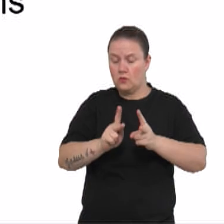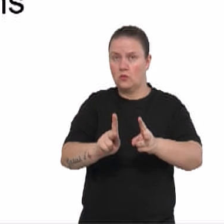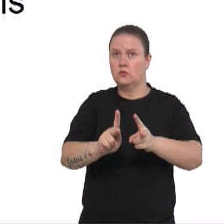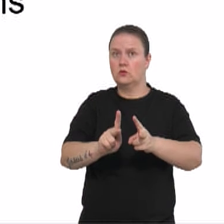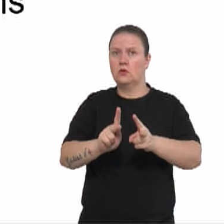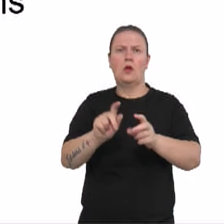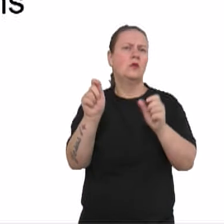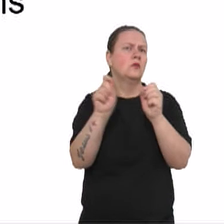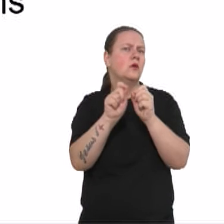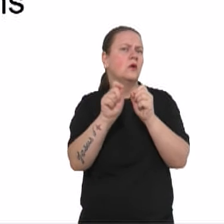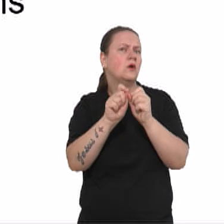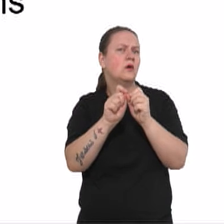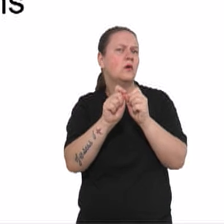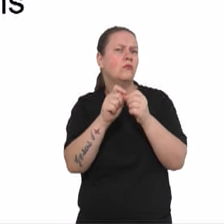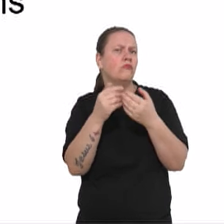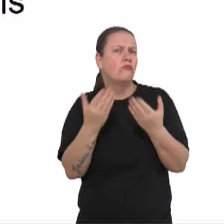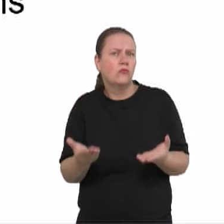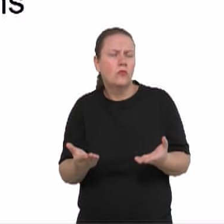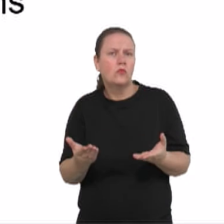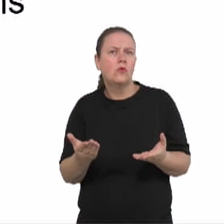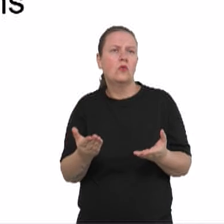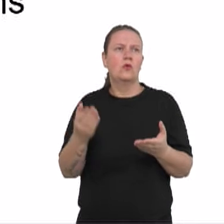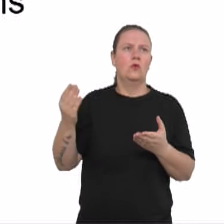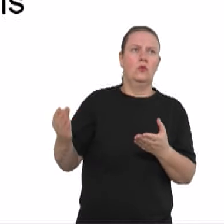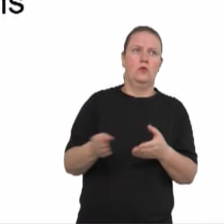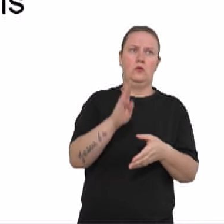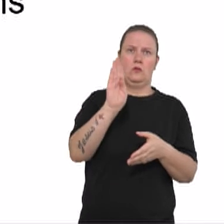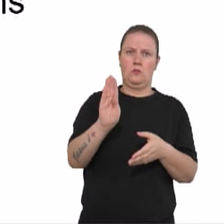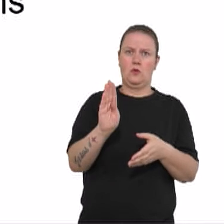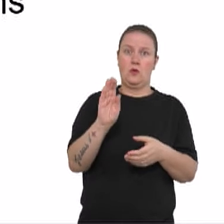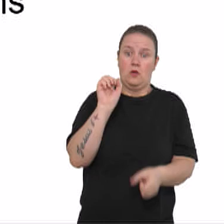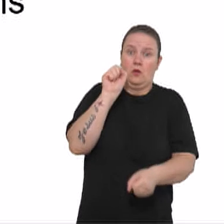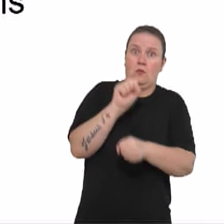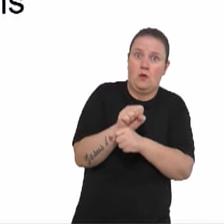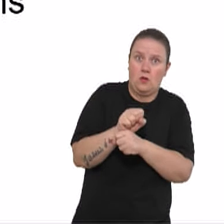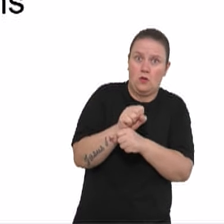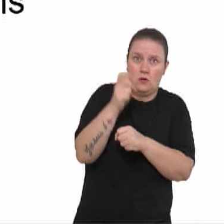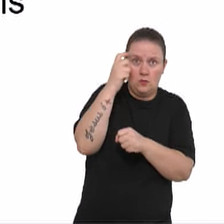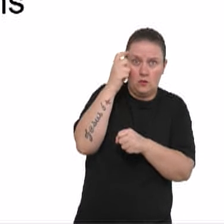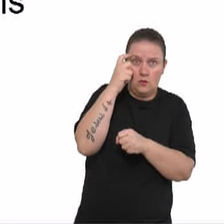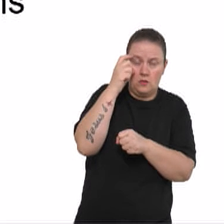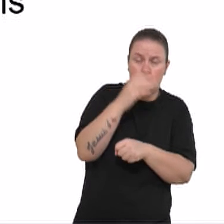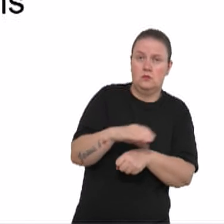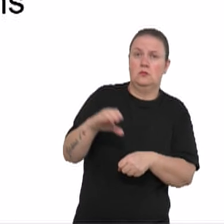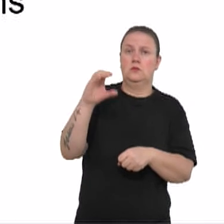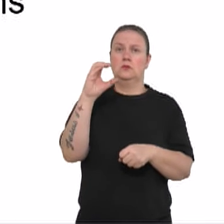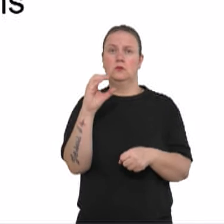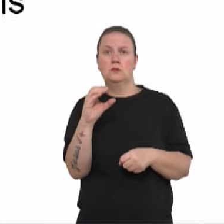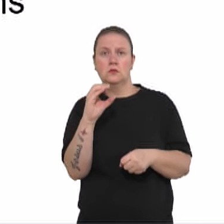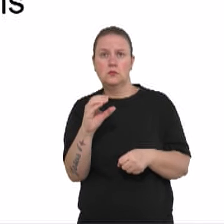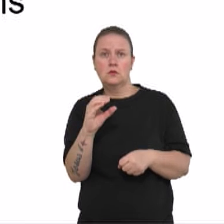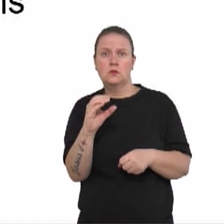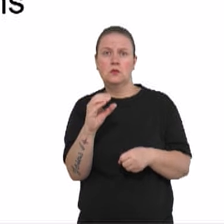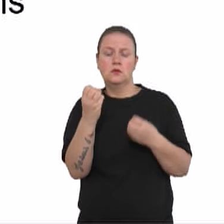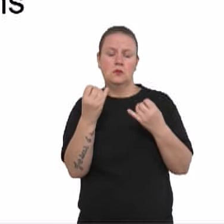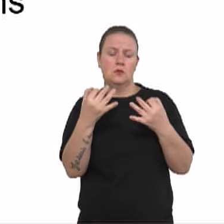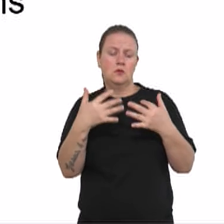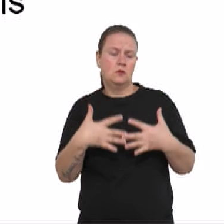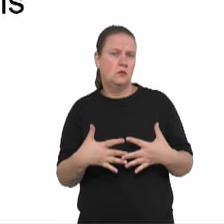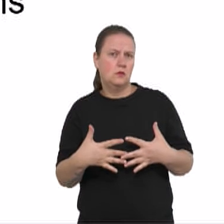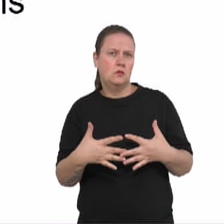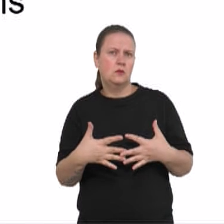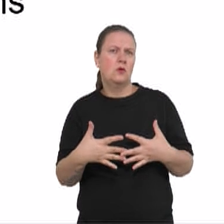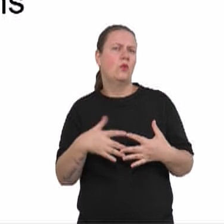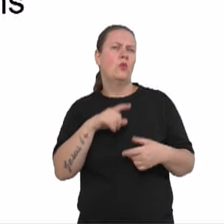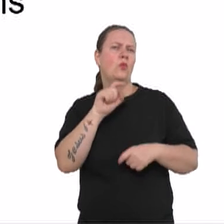fato? Ela houve uma suspensão ou interrupção do pensamento? A representação na escrita de hesitações